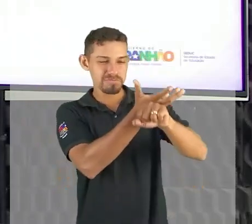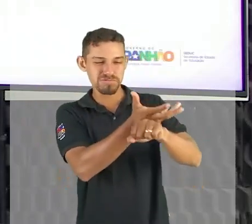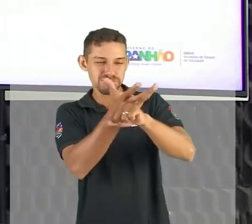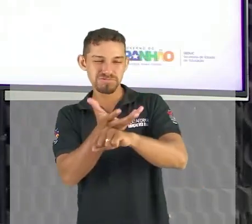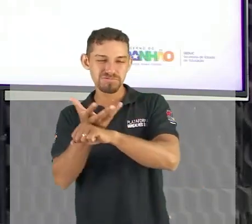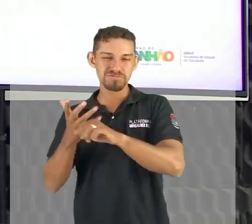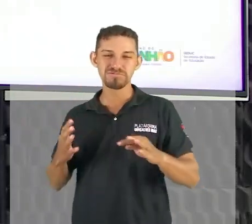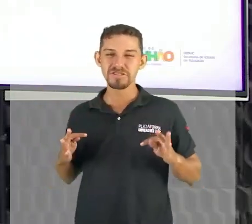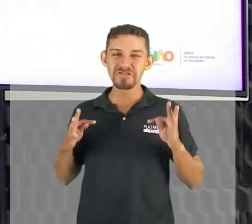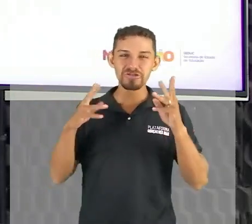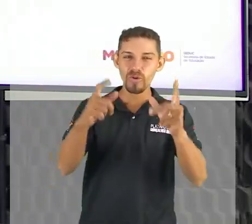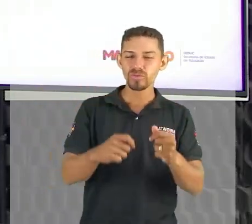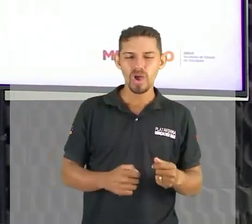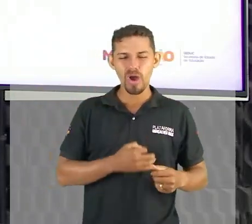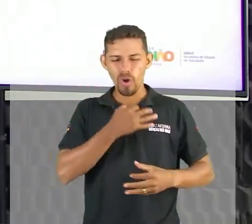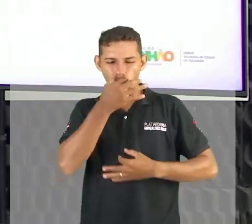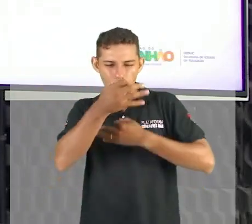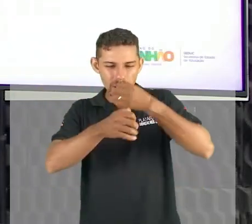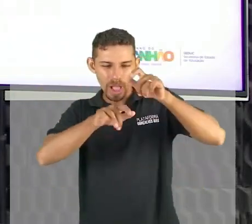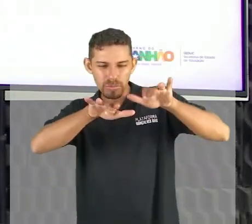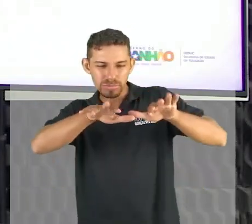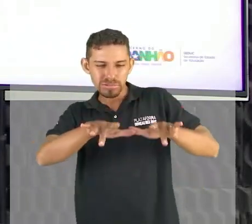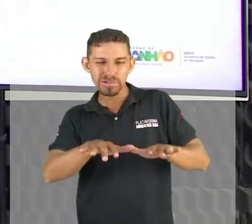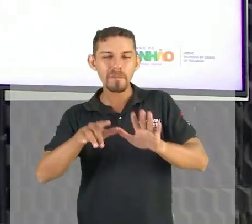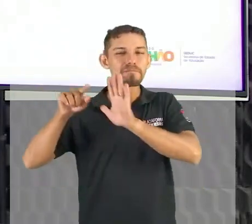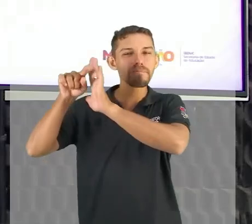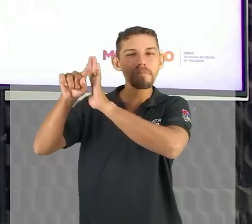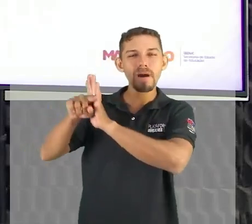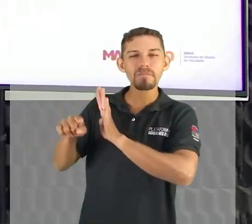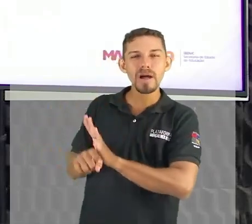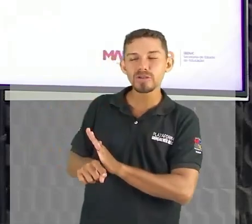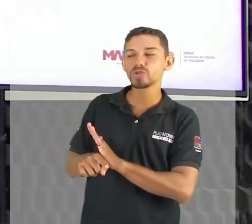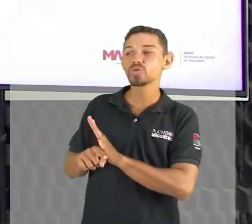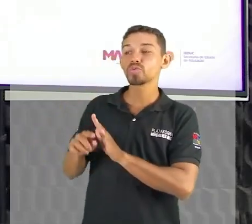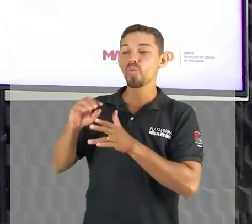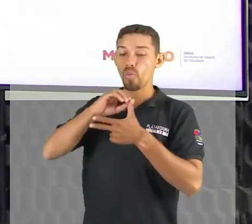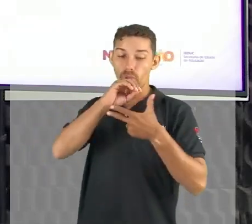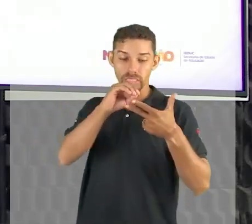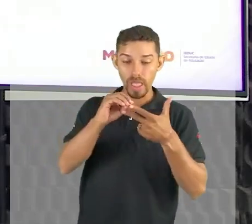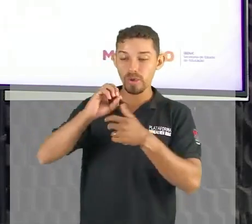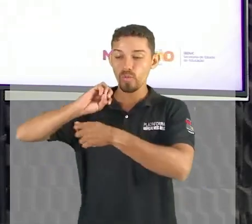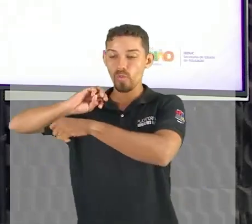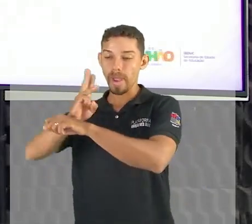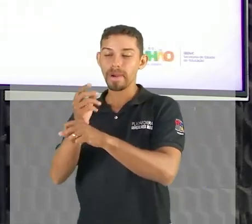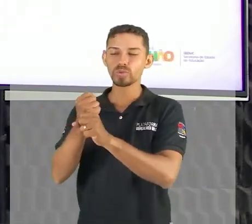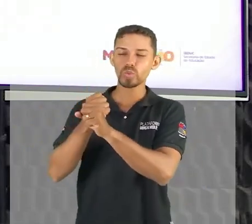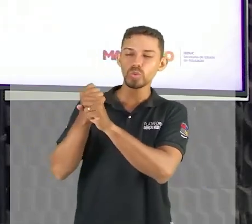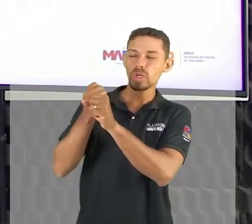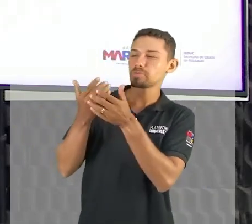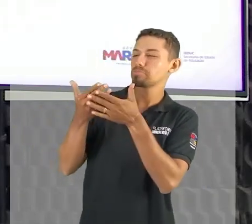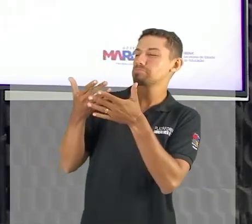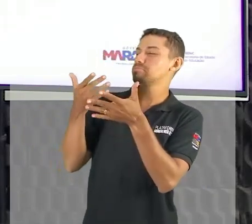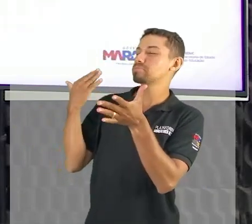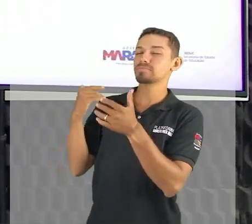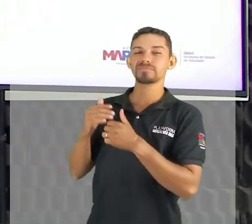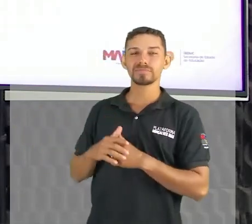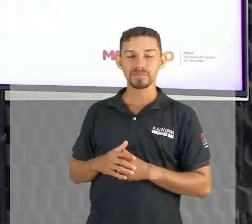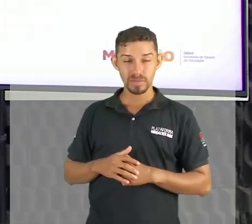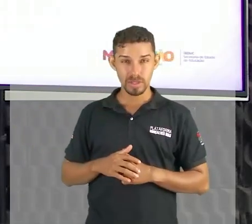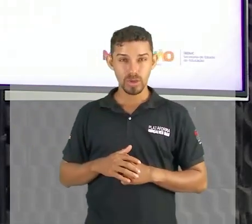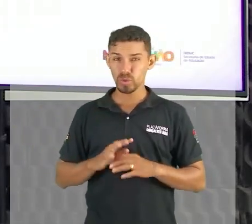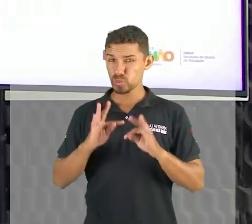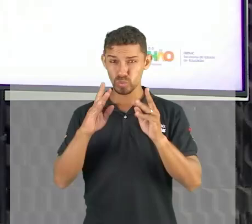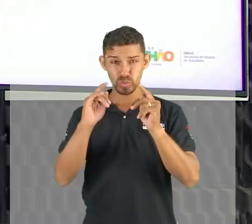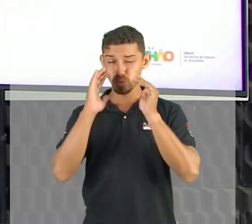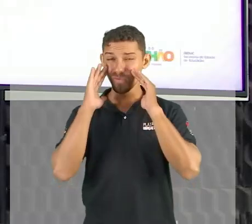comentários aqui só de questões do Enem e da Ema de anos anteriores tudo mastigadinho para você